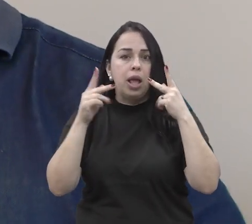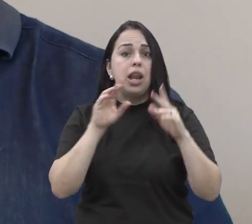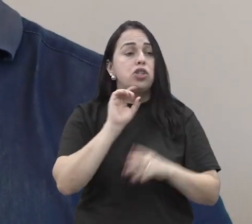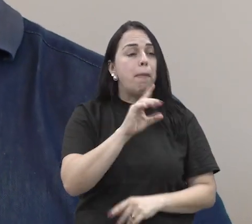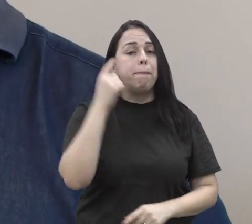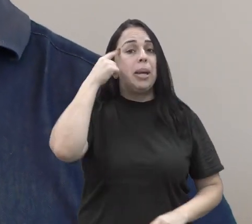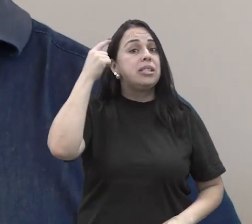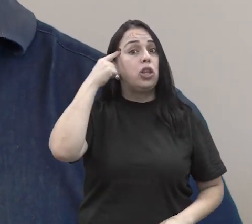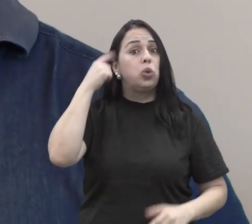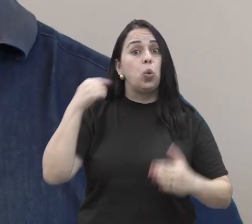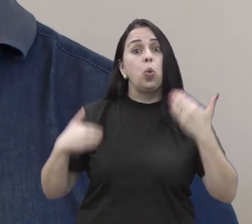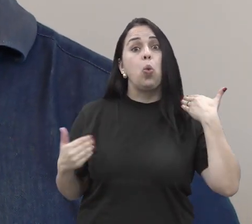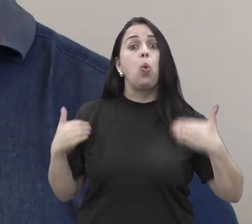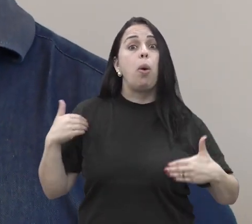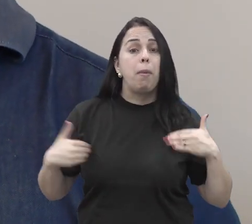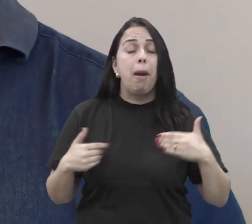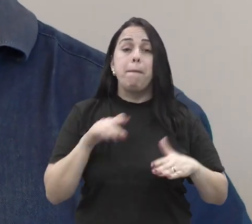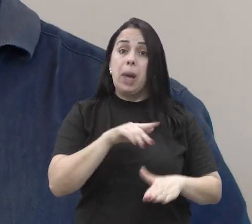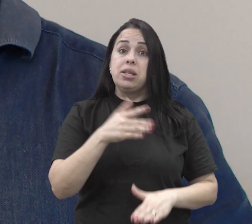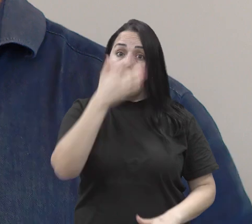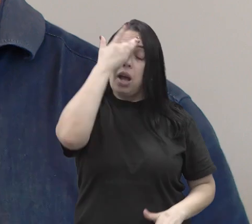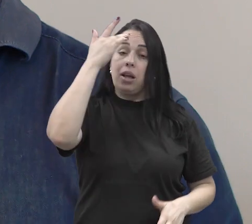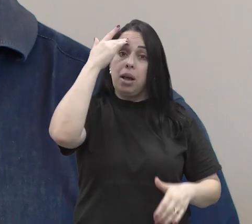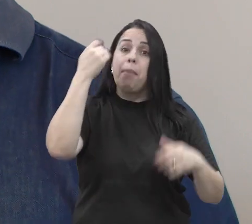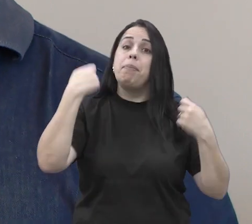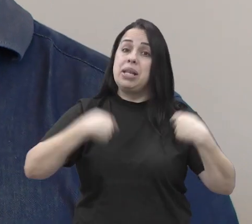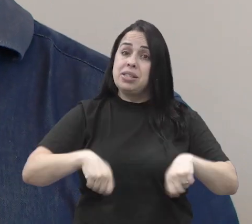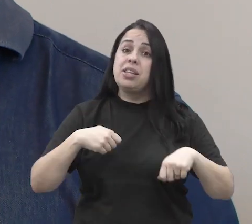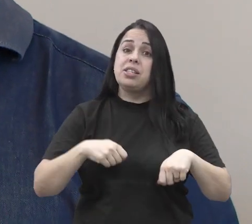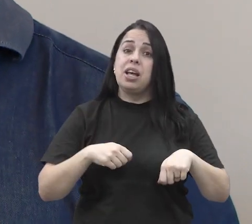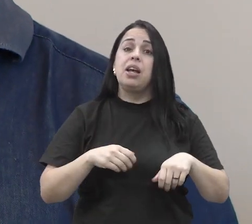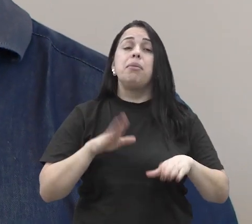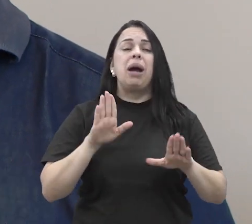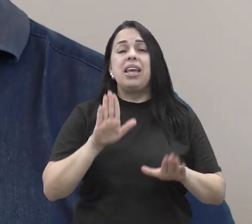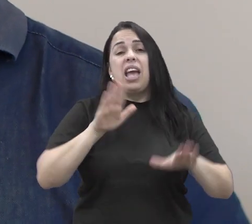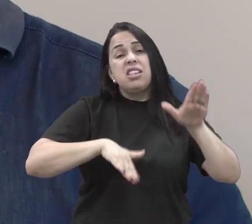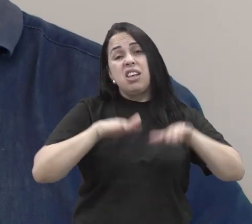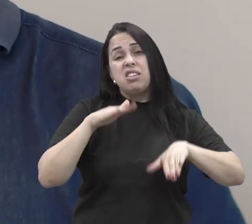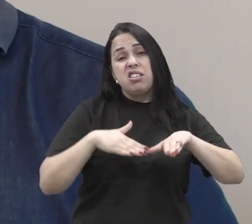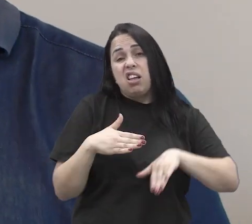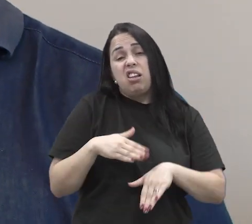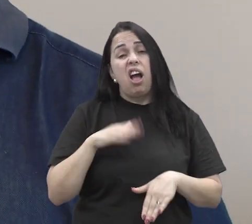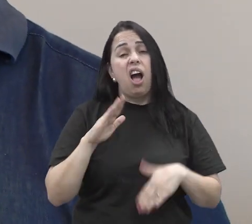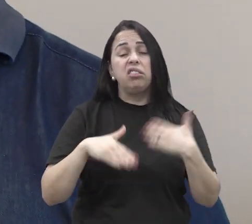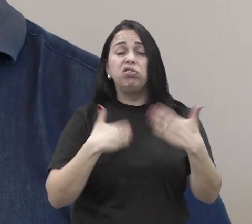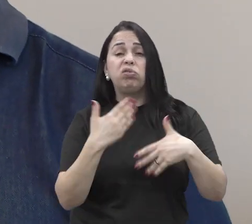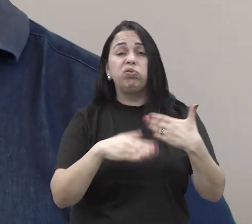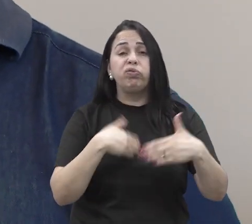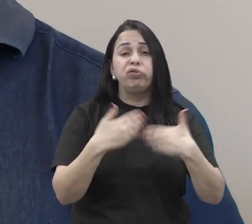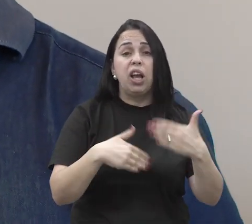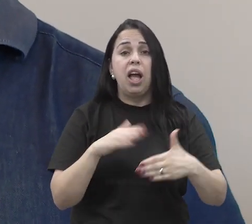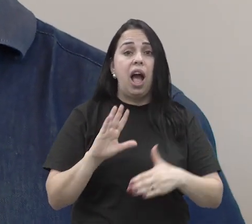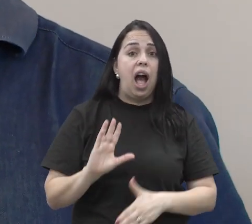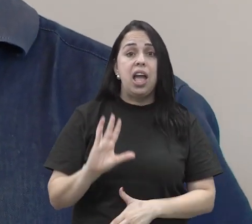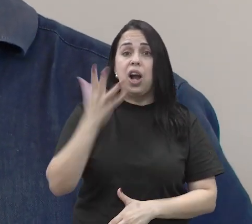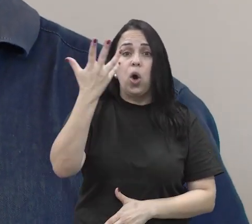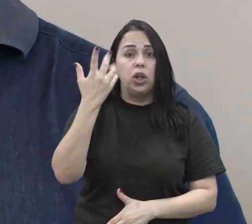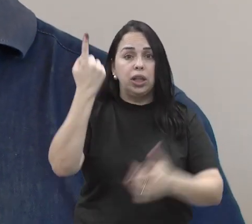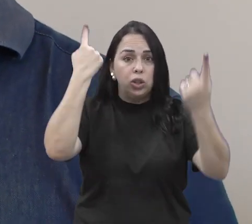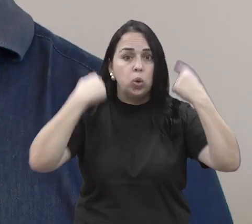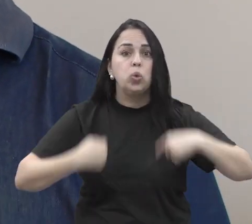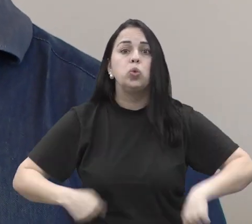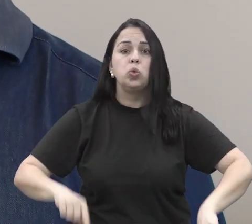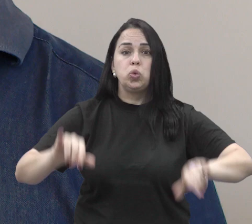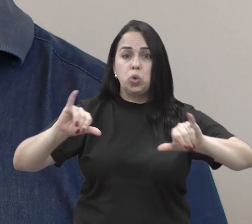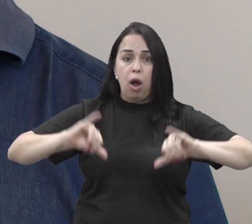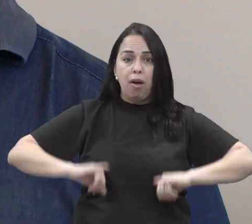muito a questão física, mas a questão mental e mental deles mesmos, eles jogam debaixo do pano e muitas vezes nem dão a devida atenção. E aí vem todas as